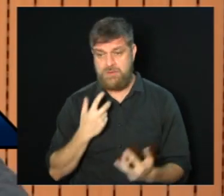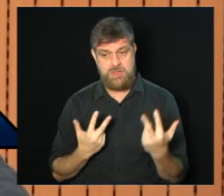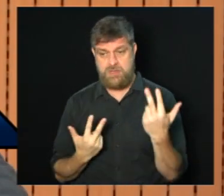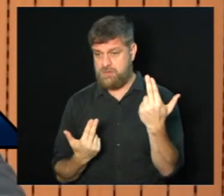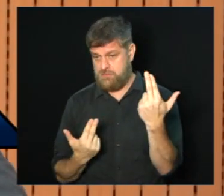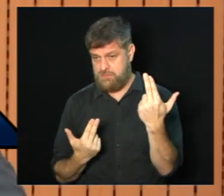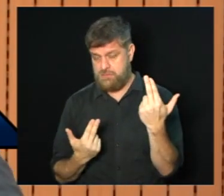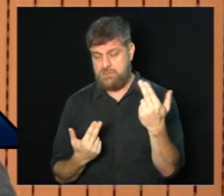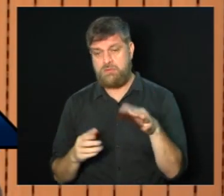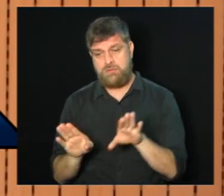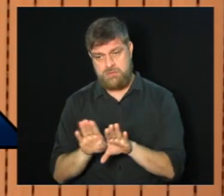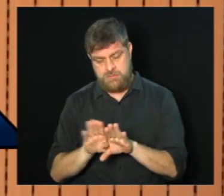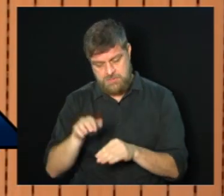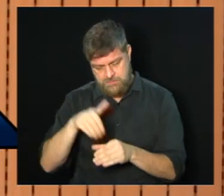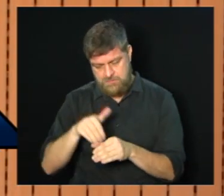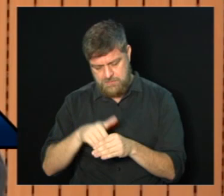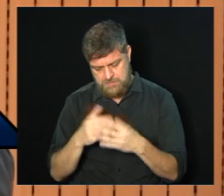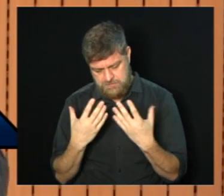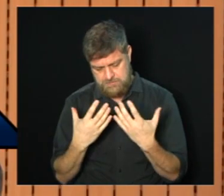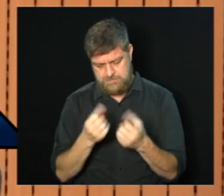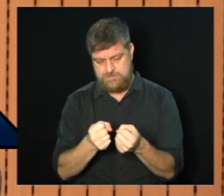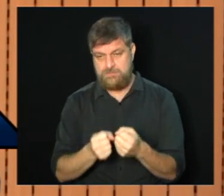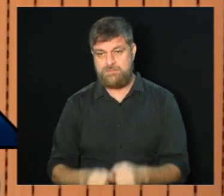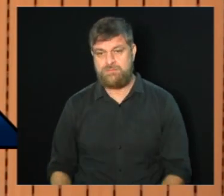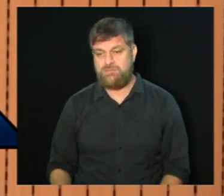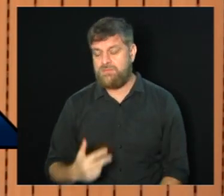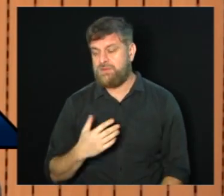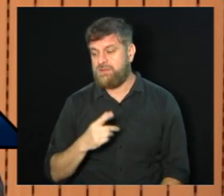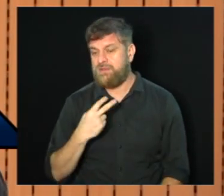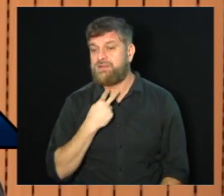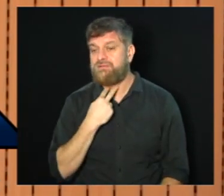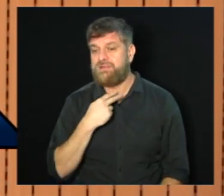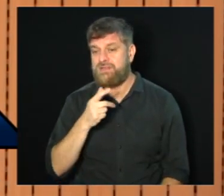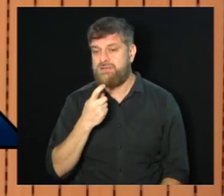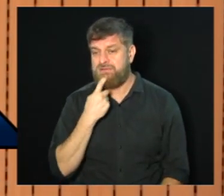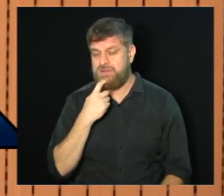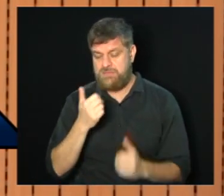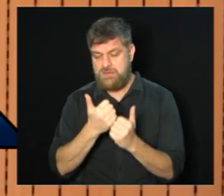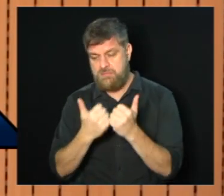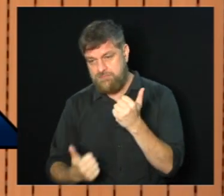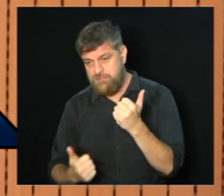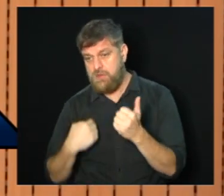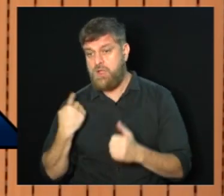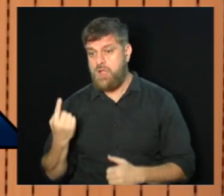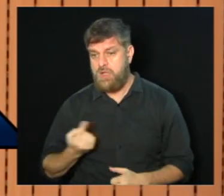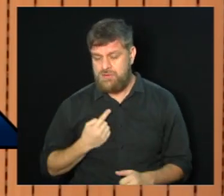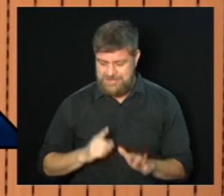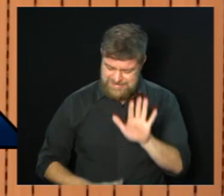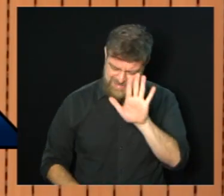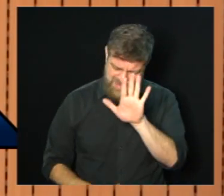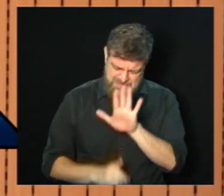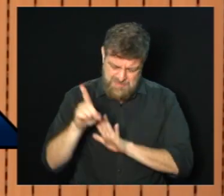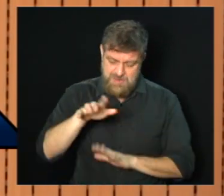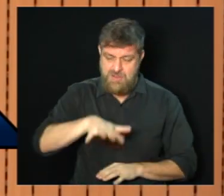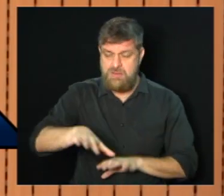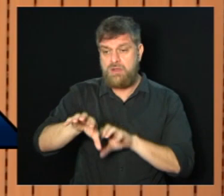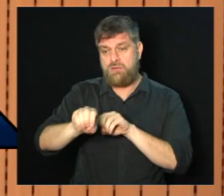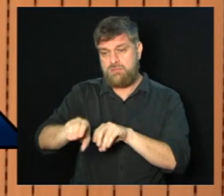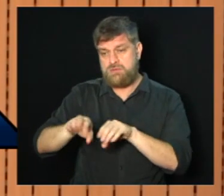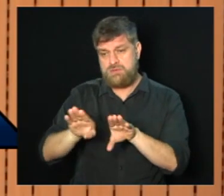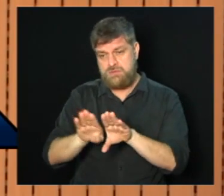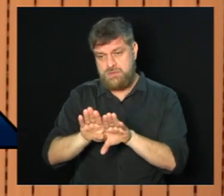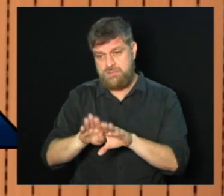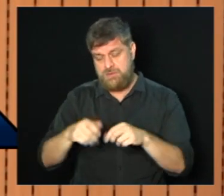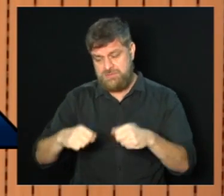atrás das demais cidades, sendo que nós estamos na vanguarda em diversos outros assuntos, e na educação nós também, Mariana,